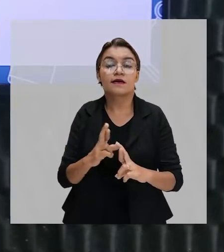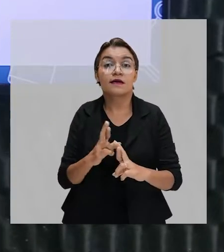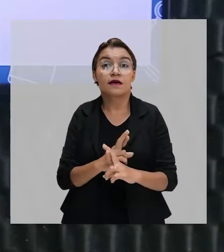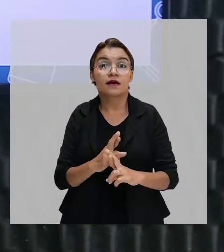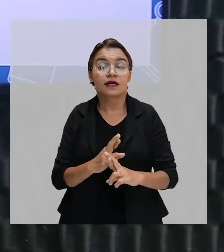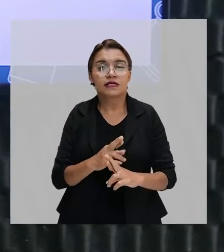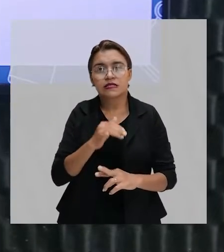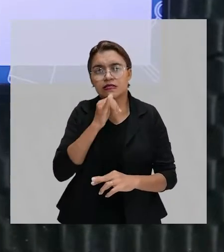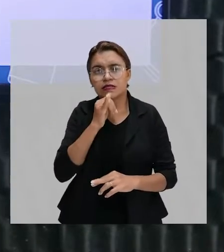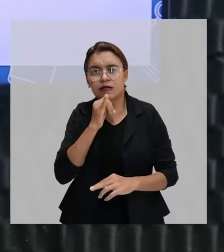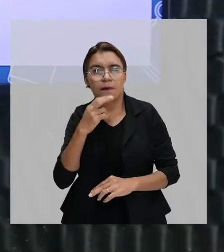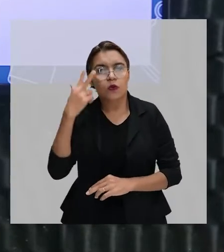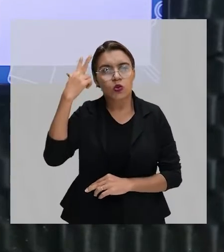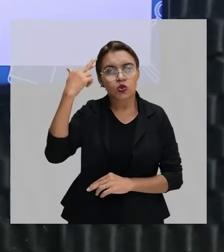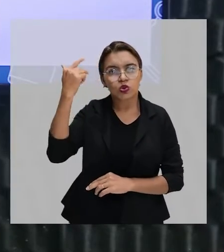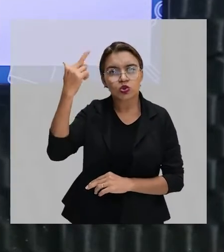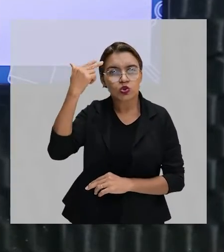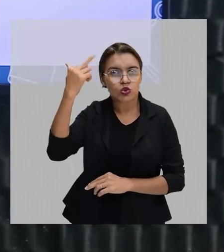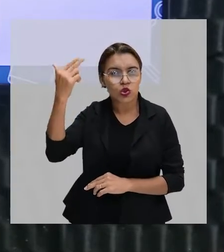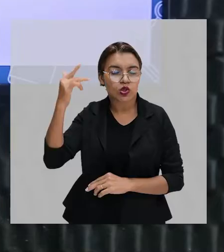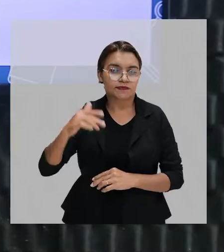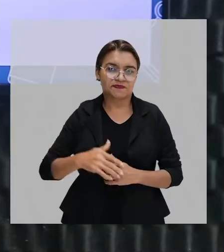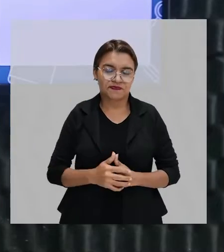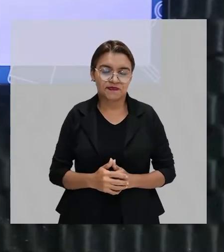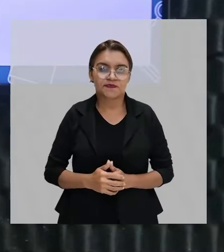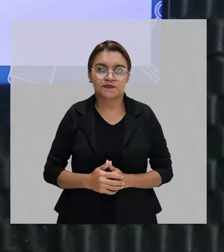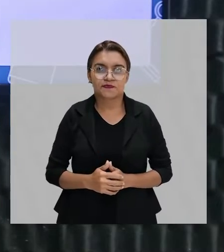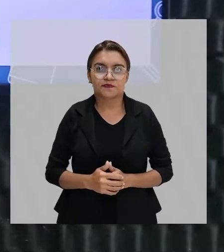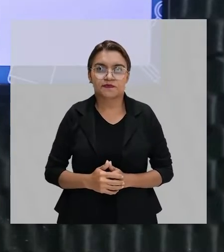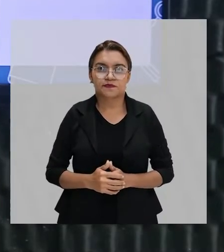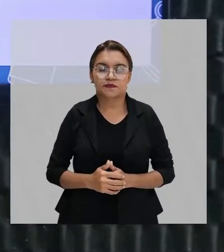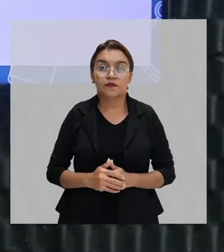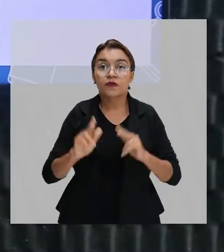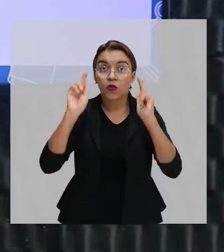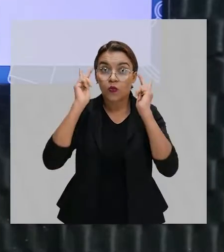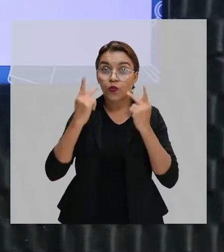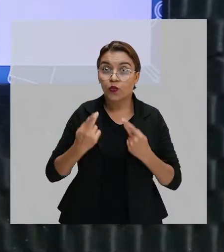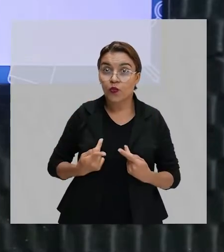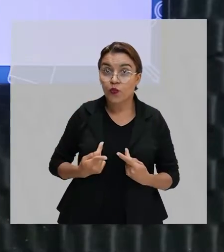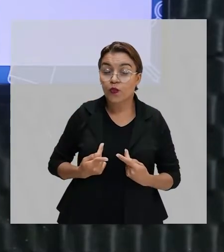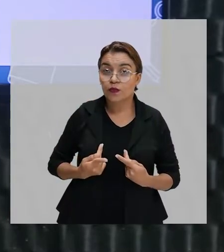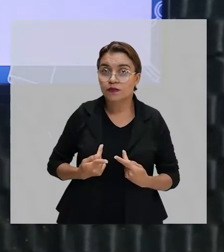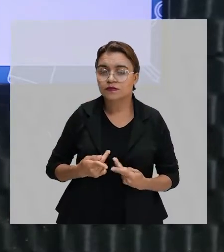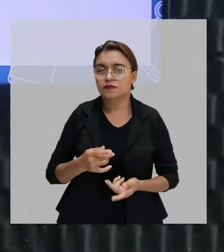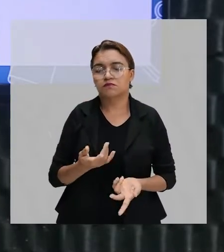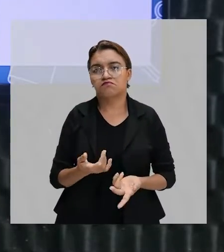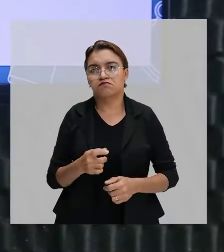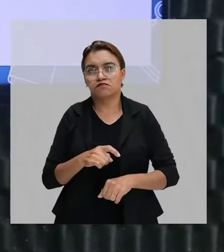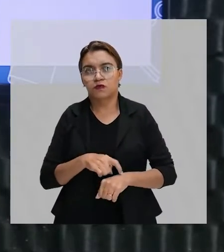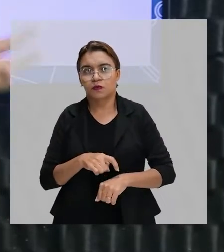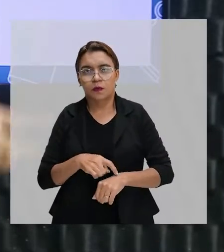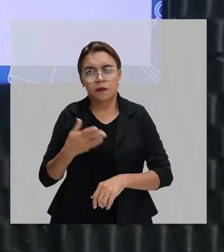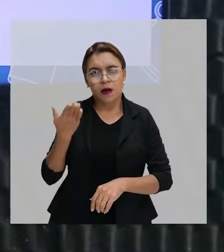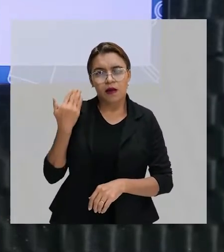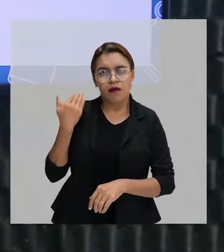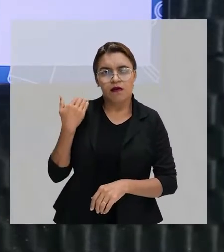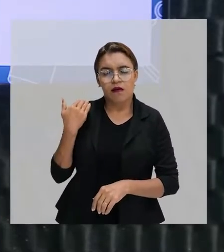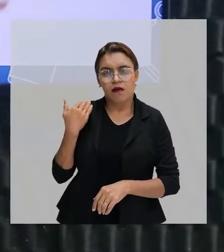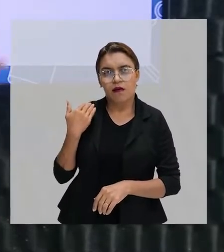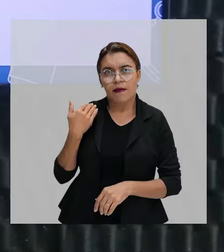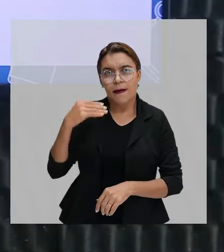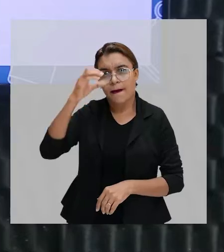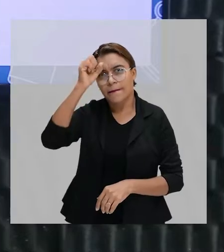à história e cidade por exemplo e o homem quando quando ele aprendeu a